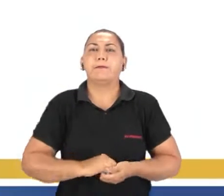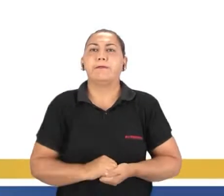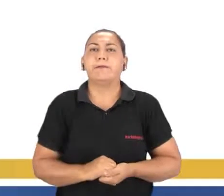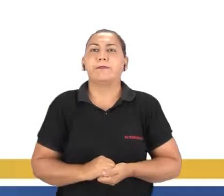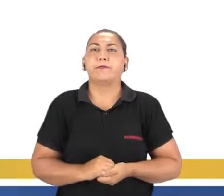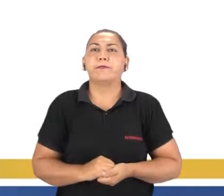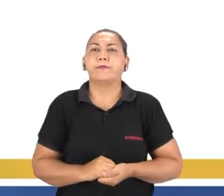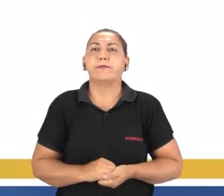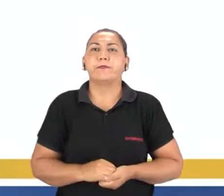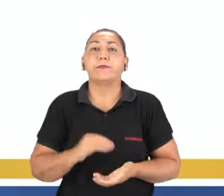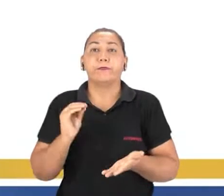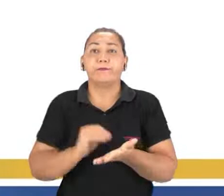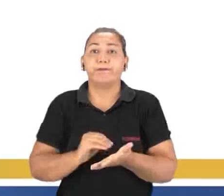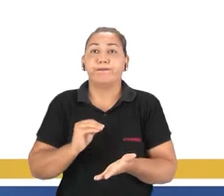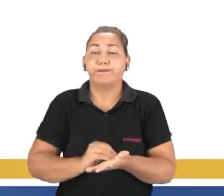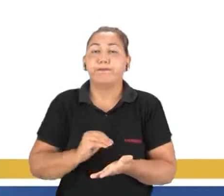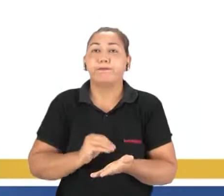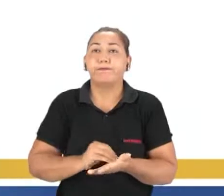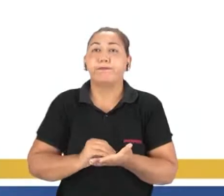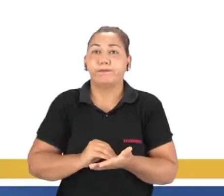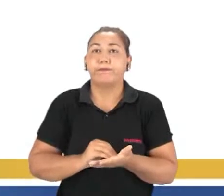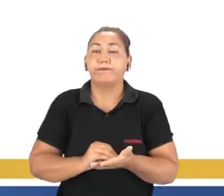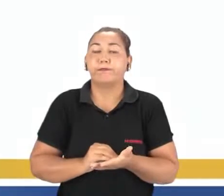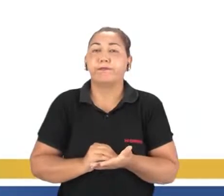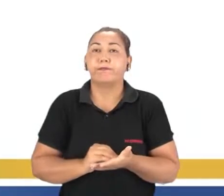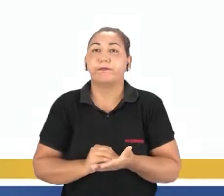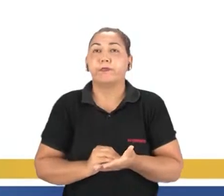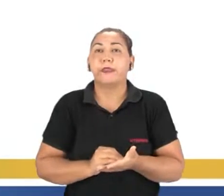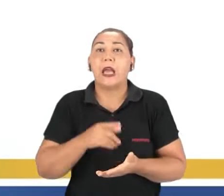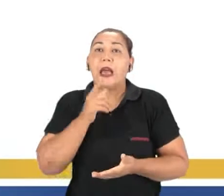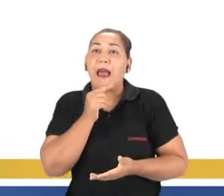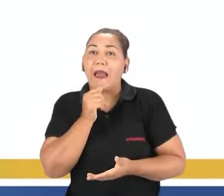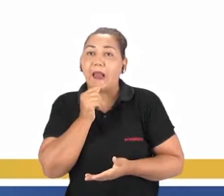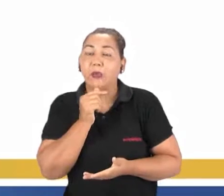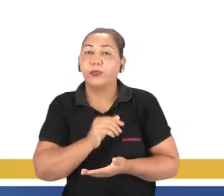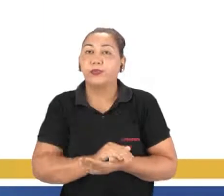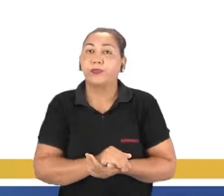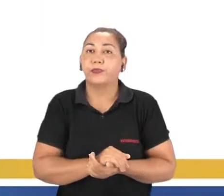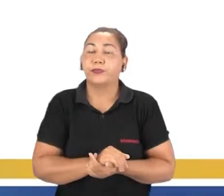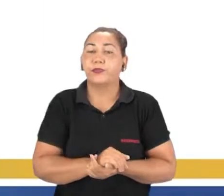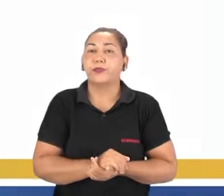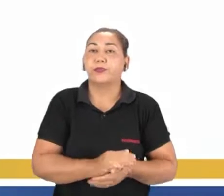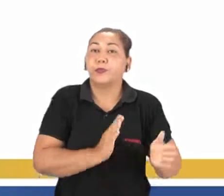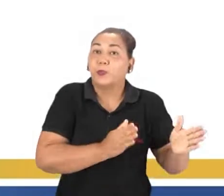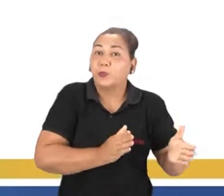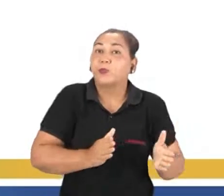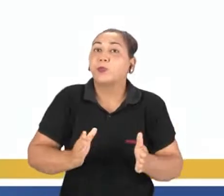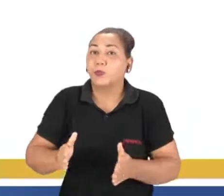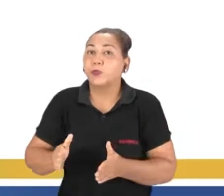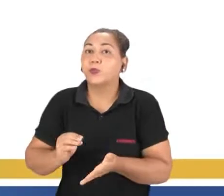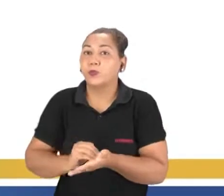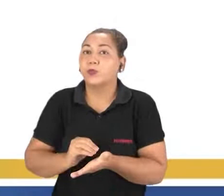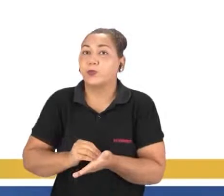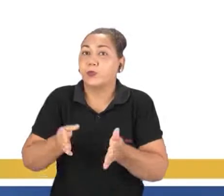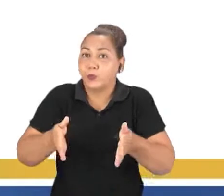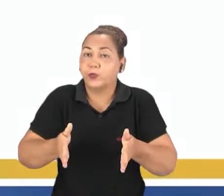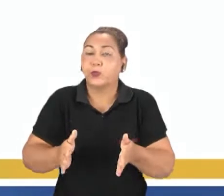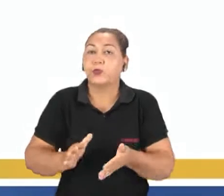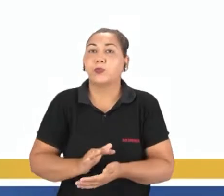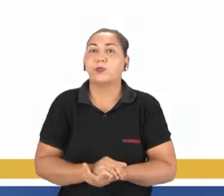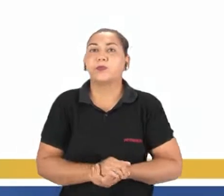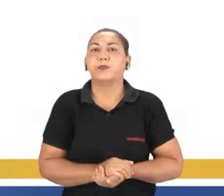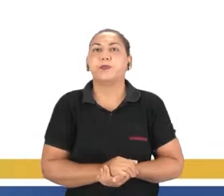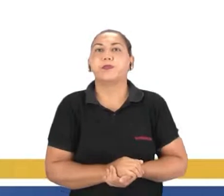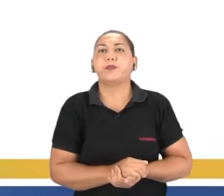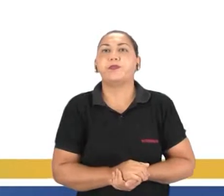nas quais falta umidade em um período do ano. A posição geográfica ao longo do Equador faz com que a